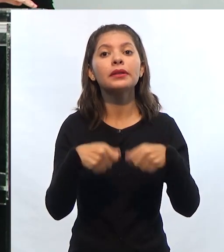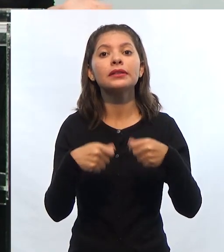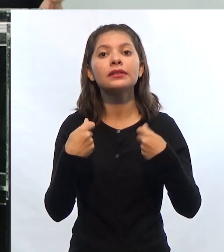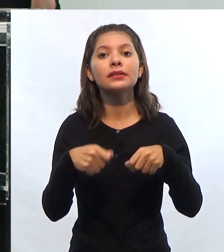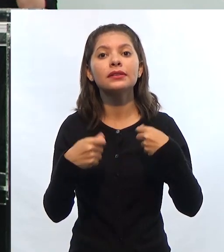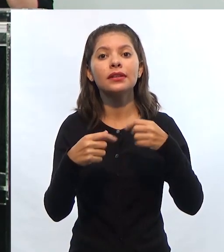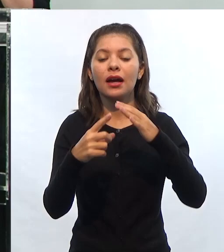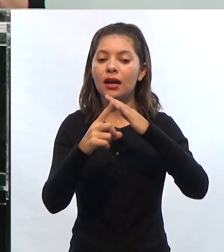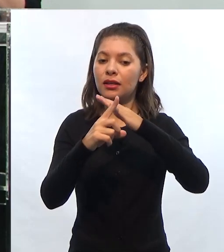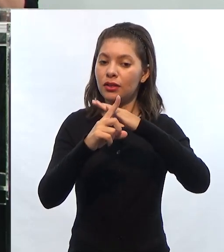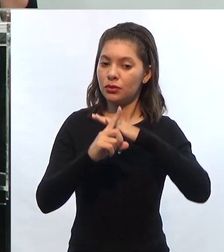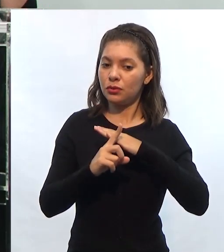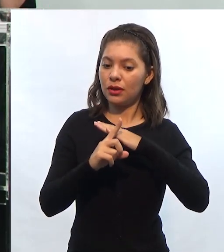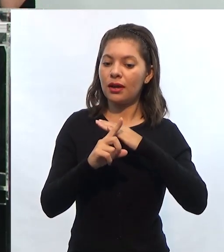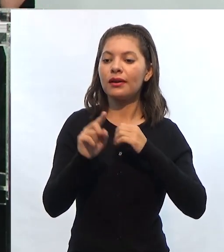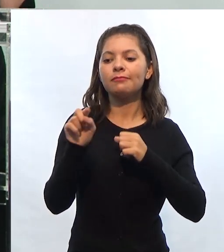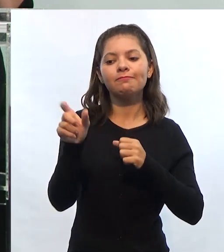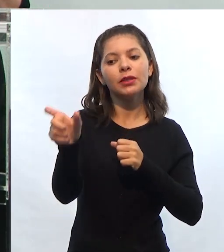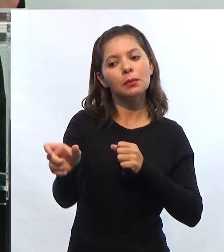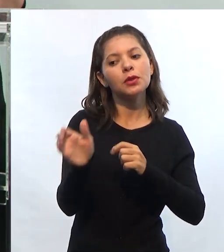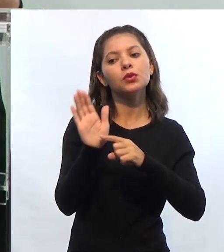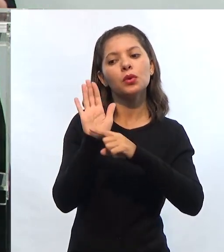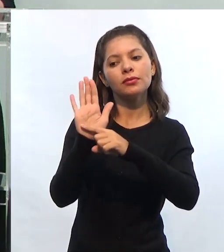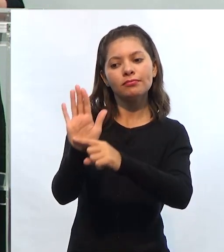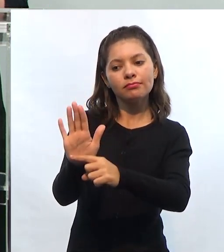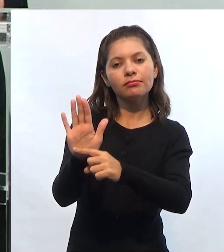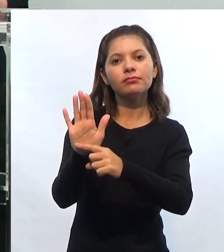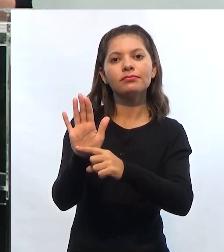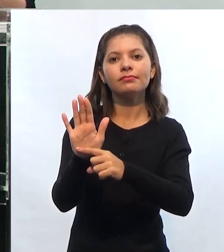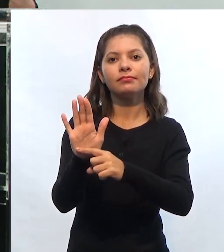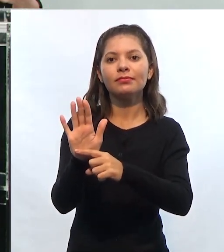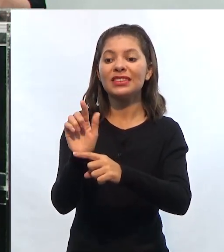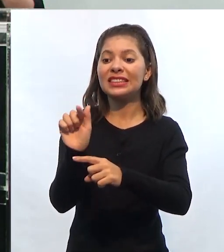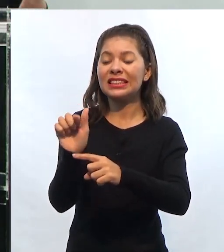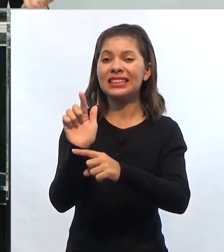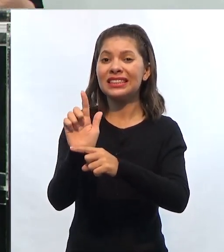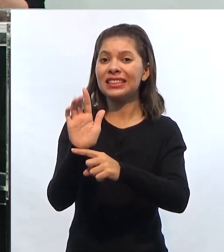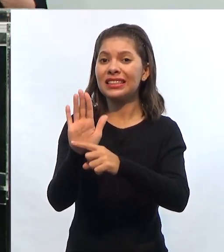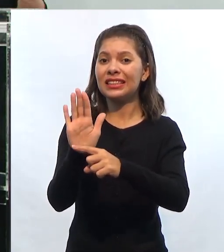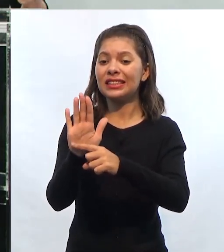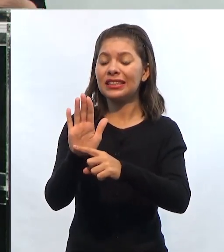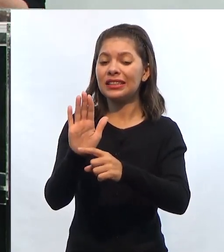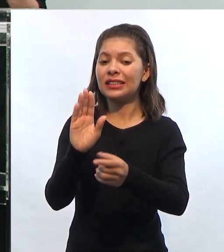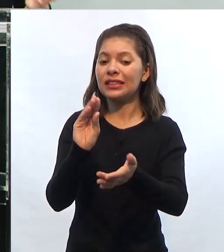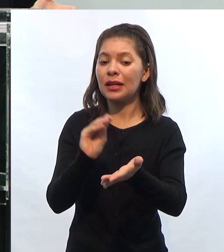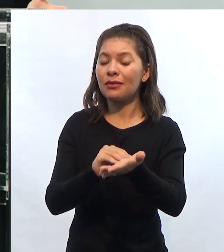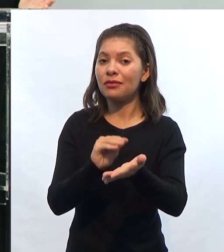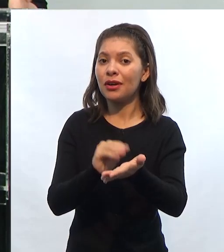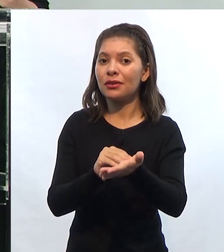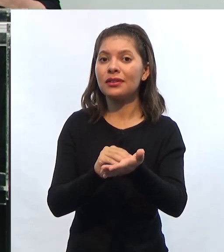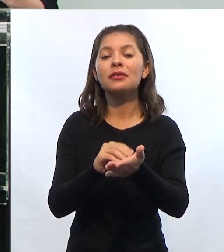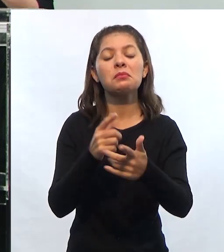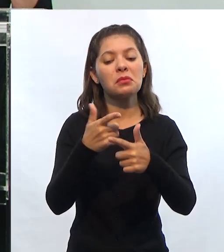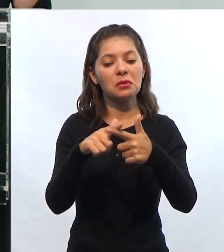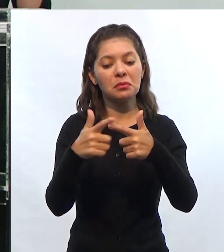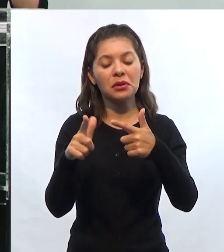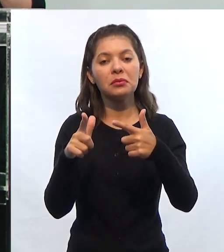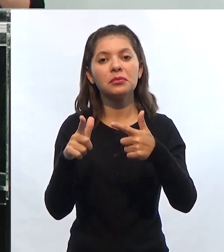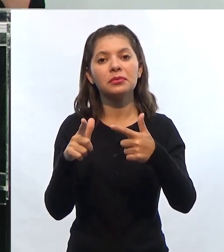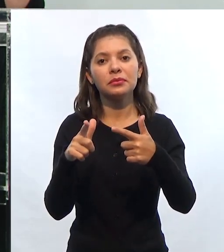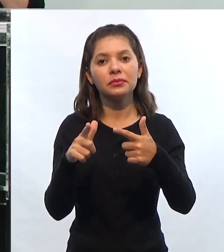estar beneficiada e a pessoa que compra também. Se um dos dois não estiver ganhando, vai ter um problema, né? Se o